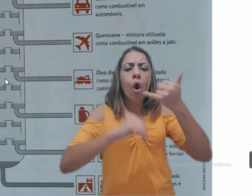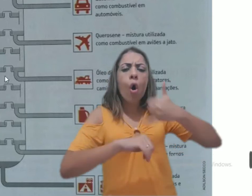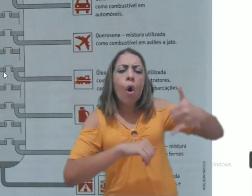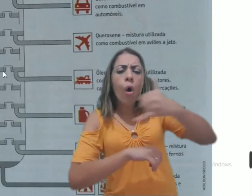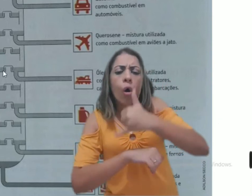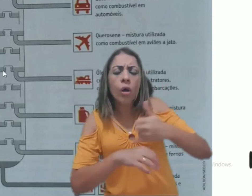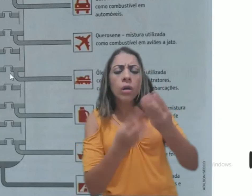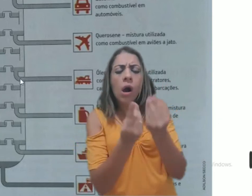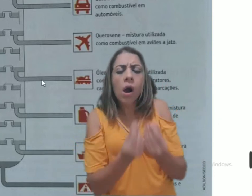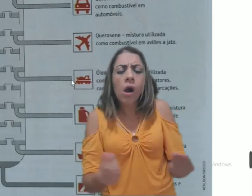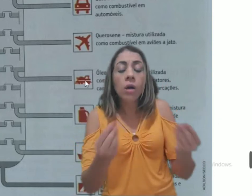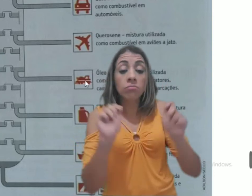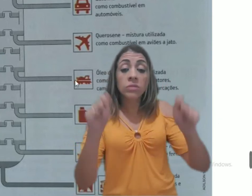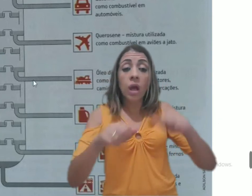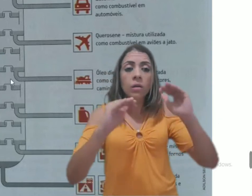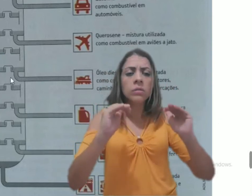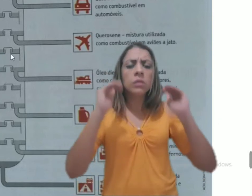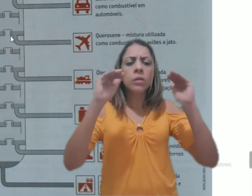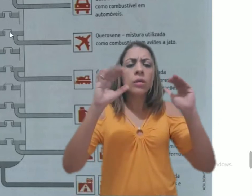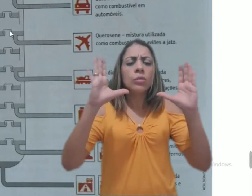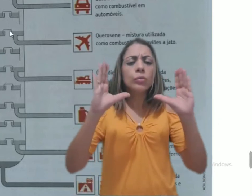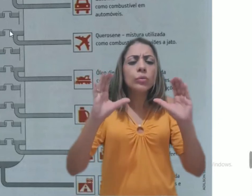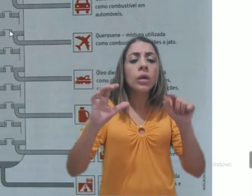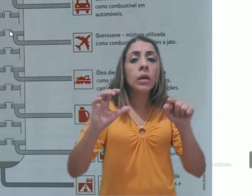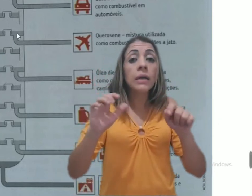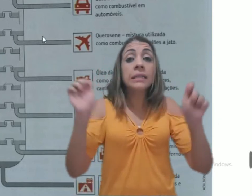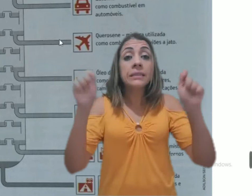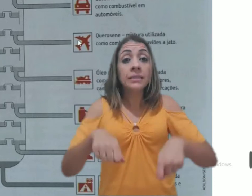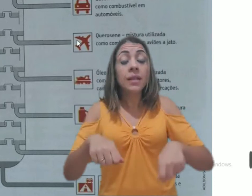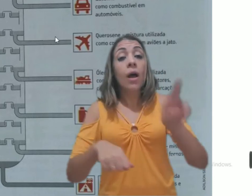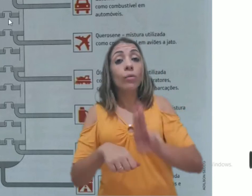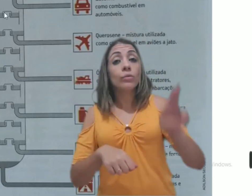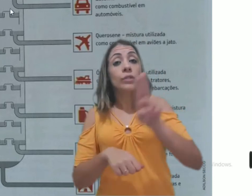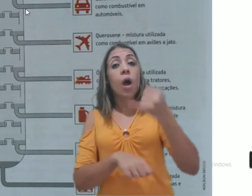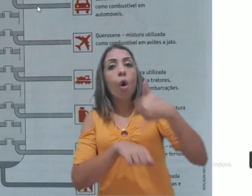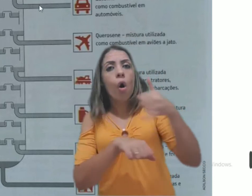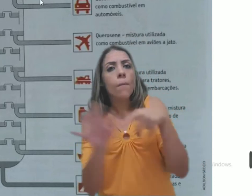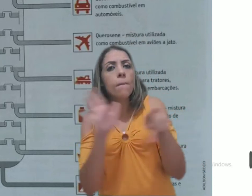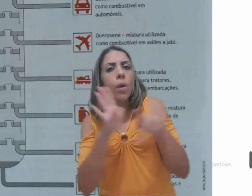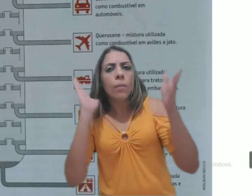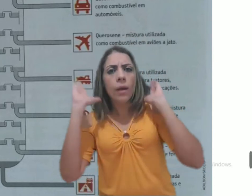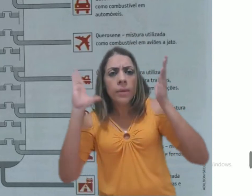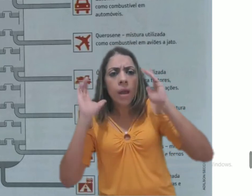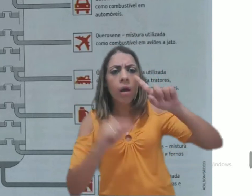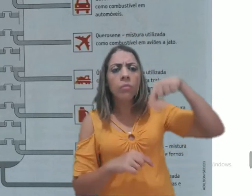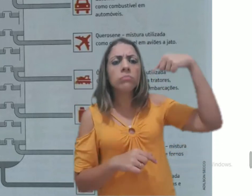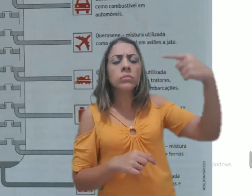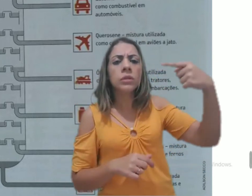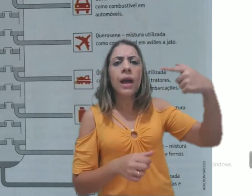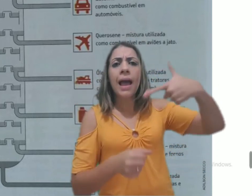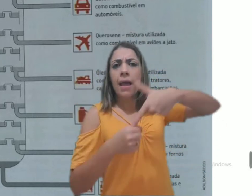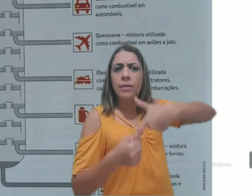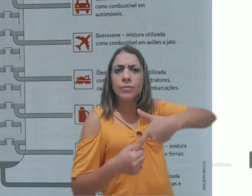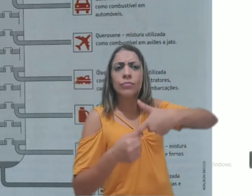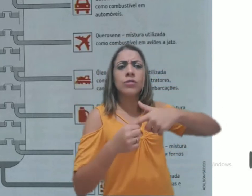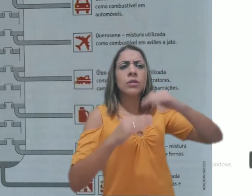óleos lubrificantes, resfriou mais um pouco, óleo diesel, resfriou mais um pouco, querosene, depois gasolina, por último